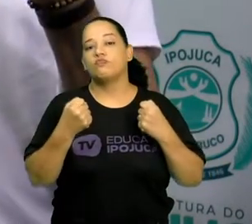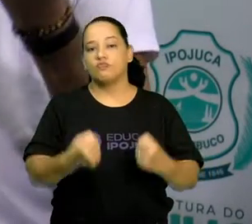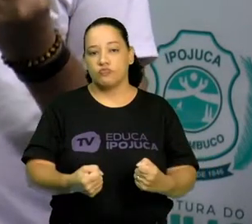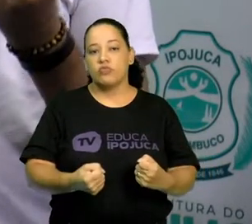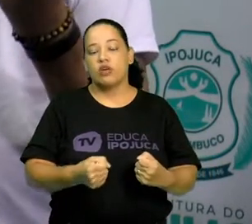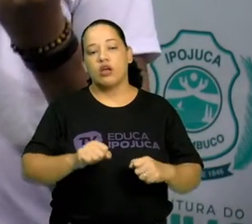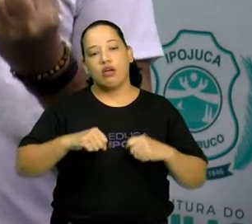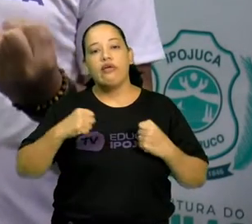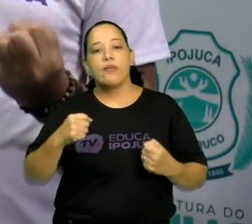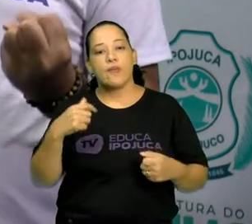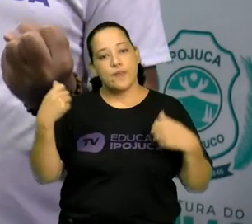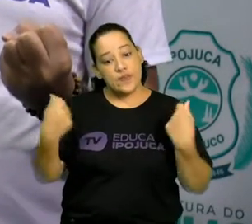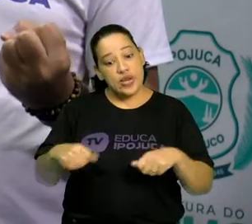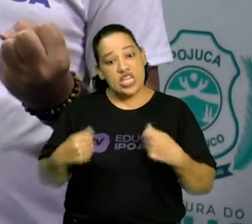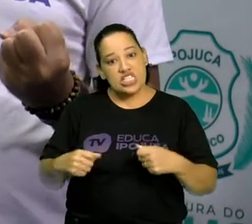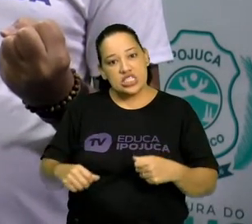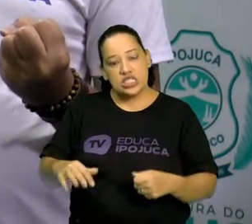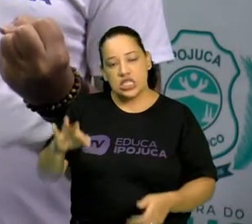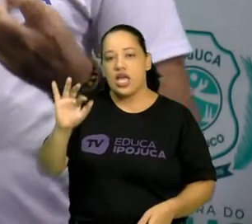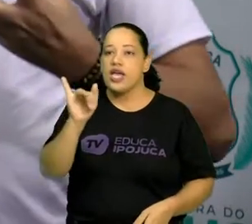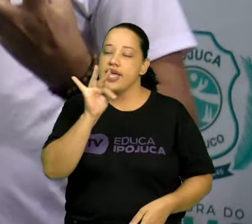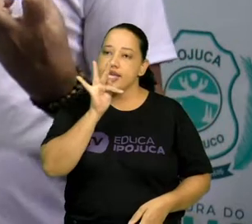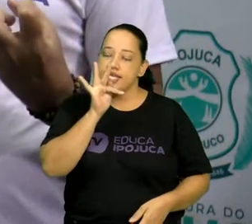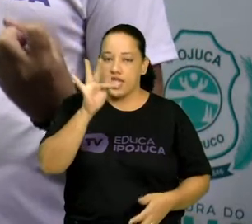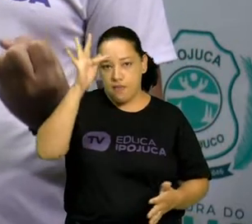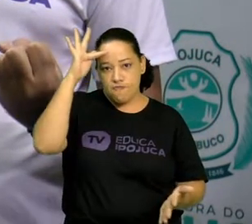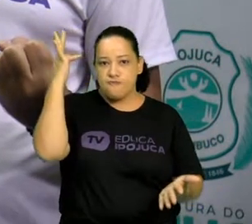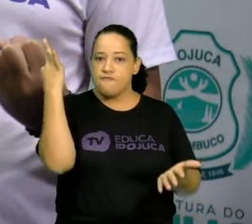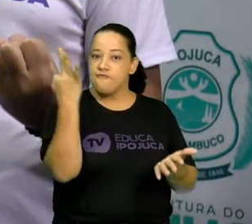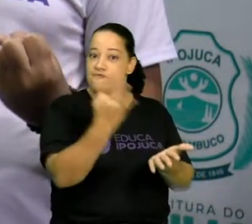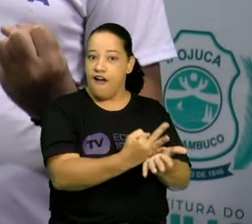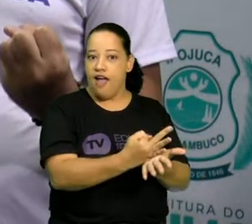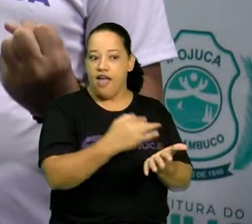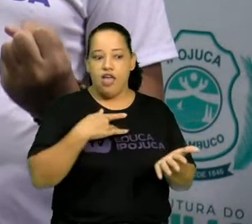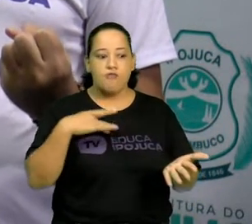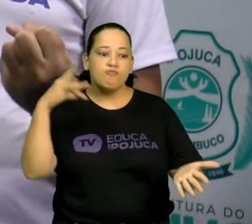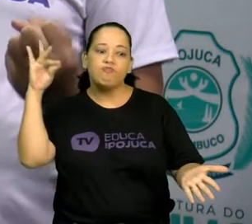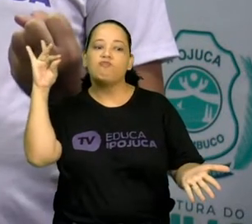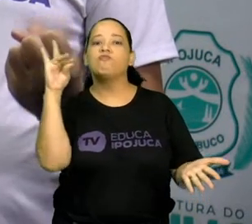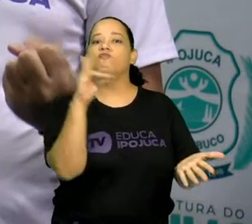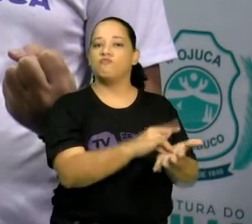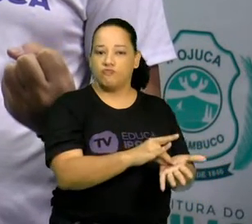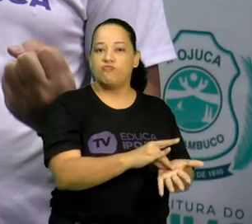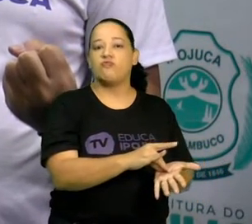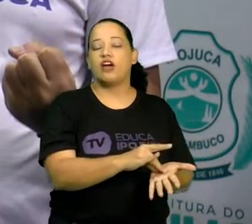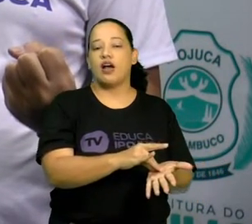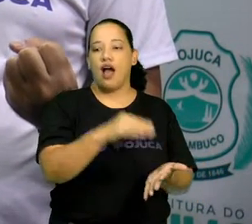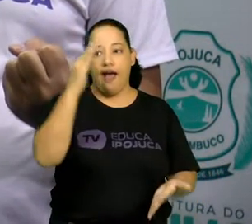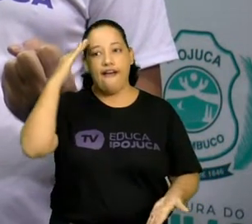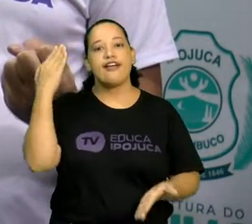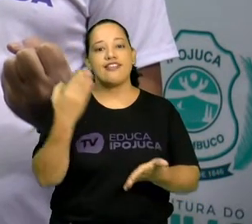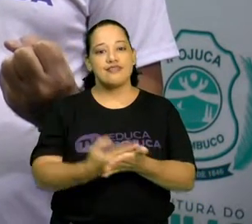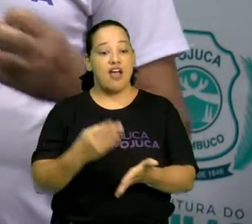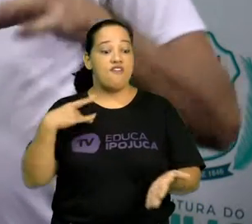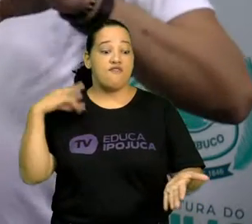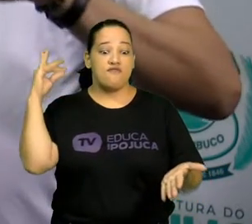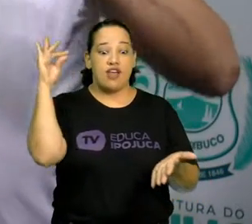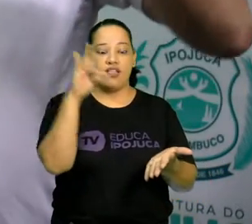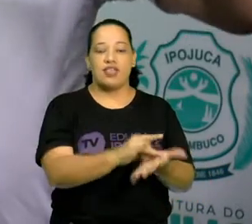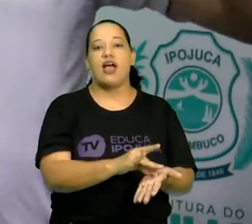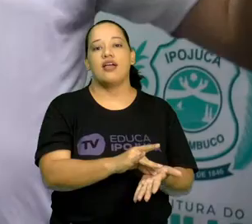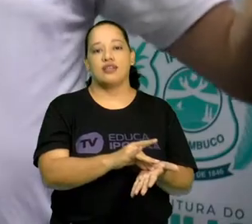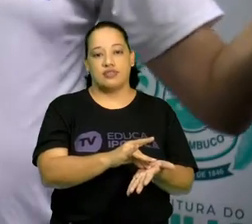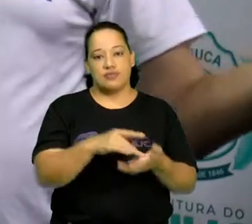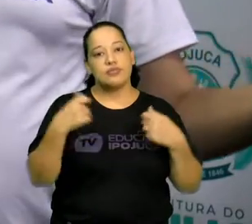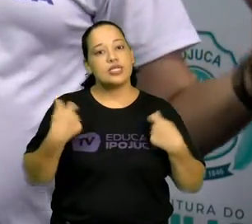tem que ter fé cênica, fé na cena que você está para realizar. Tem